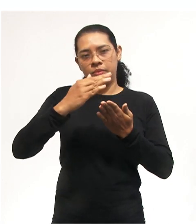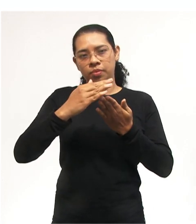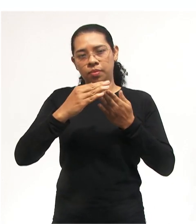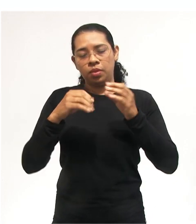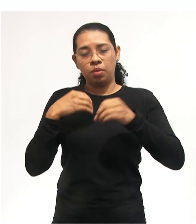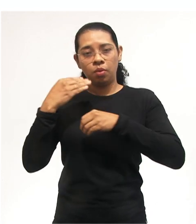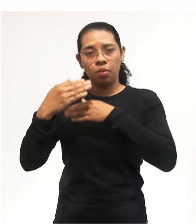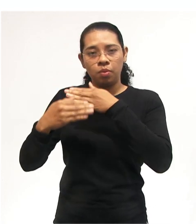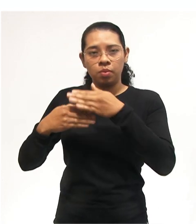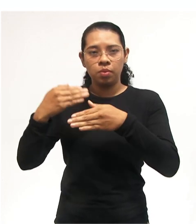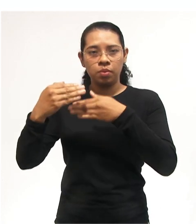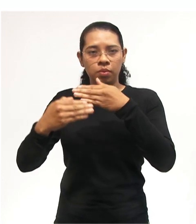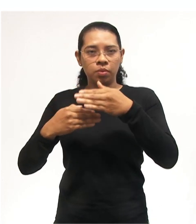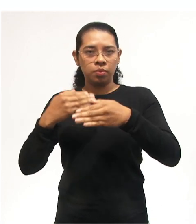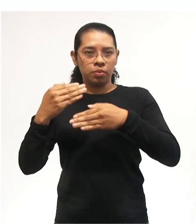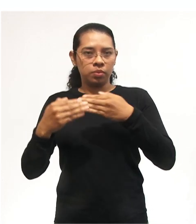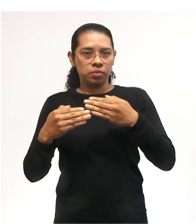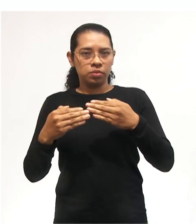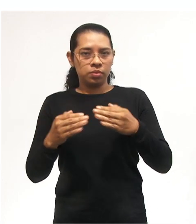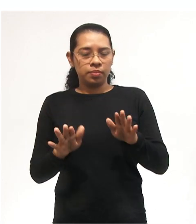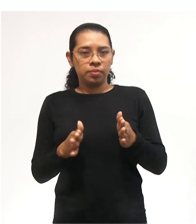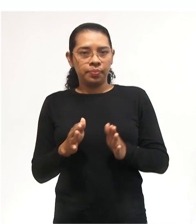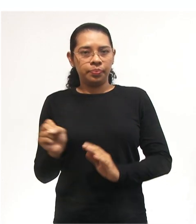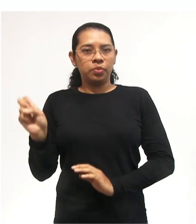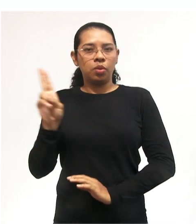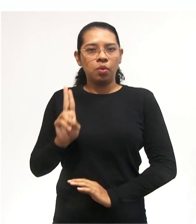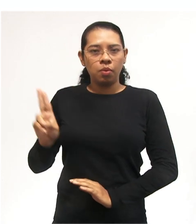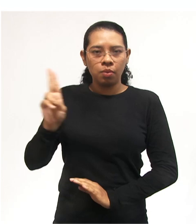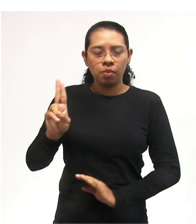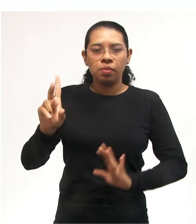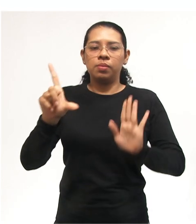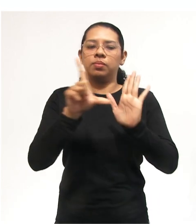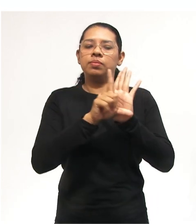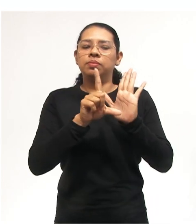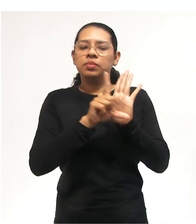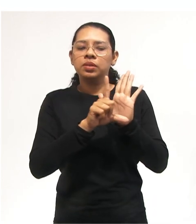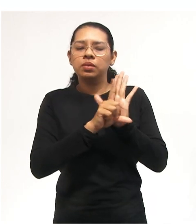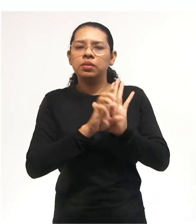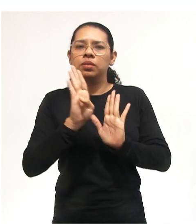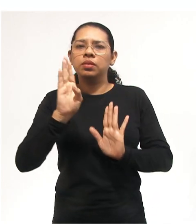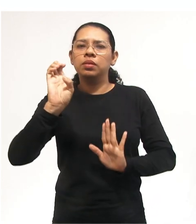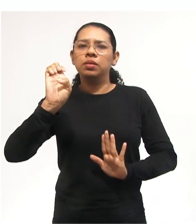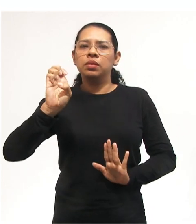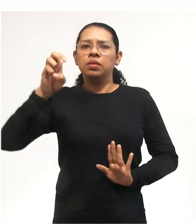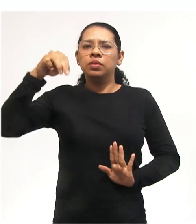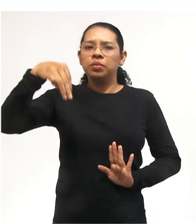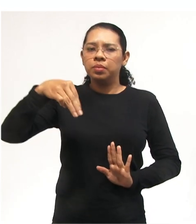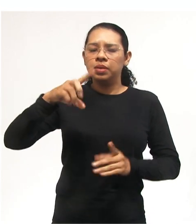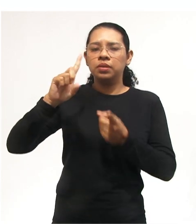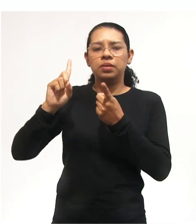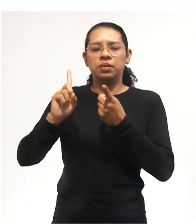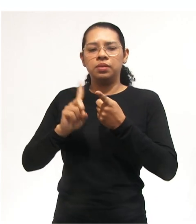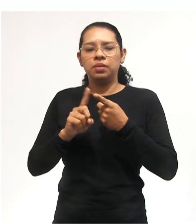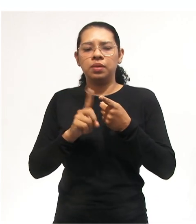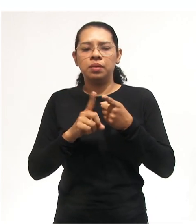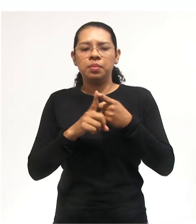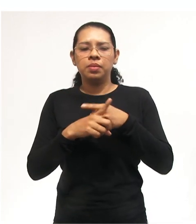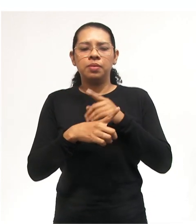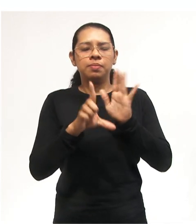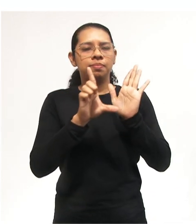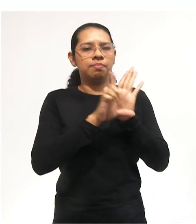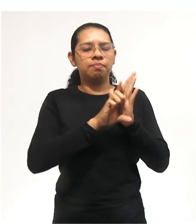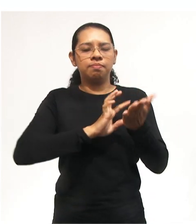dos anos. Então, o uso da lei do bem, o uso da lei de inovação, ou da lei de informática no dia a dia das